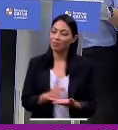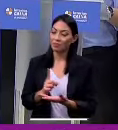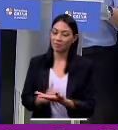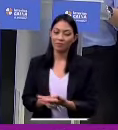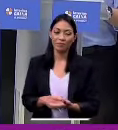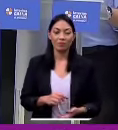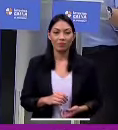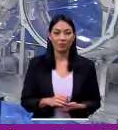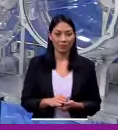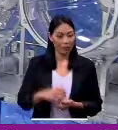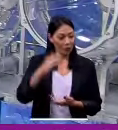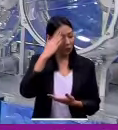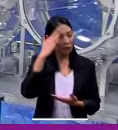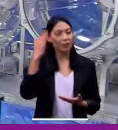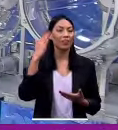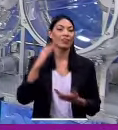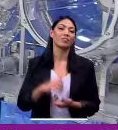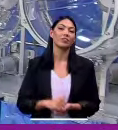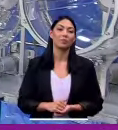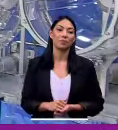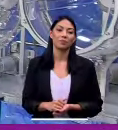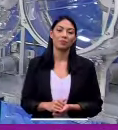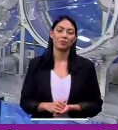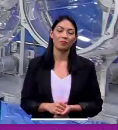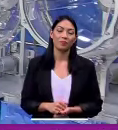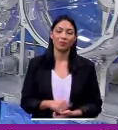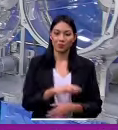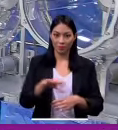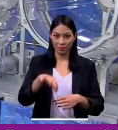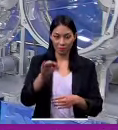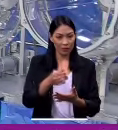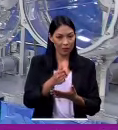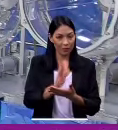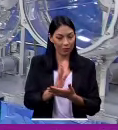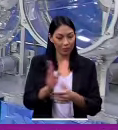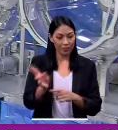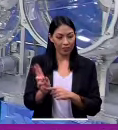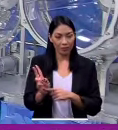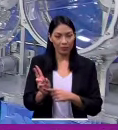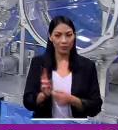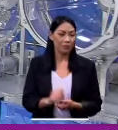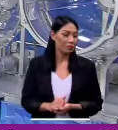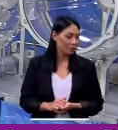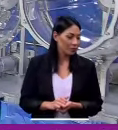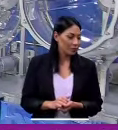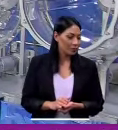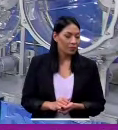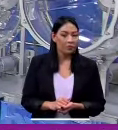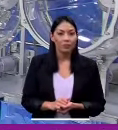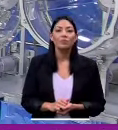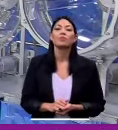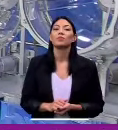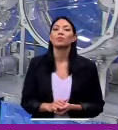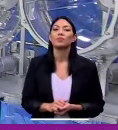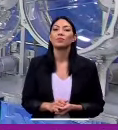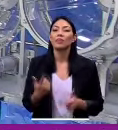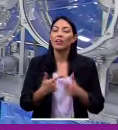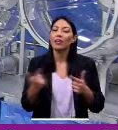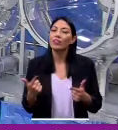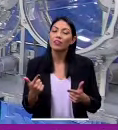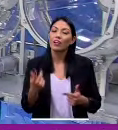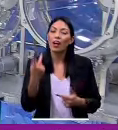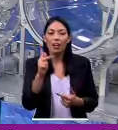Sim, confirmo. Obrigado. Sorteio da Loto Fácil realizado, validado por nossos auditores populares. A sorte